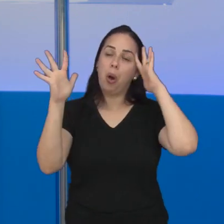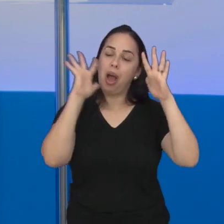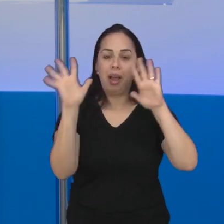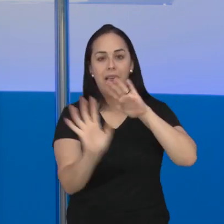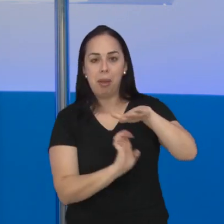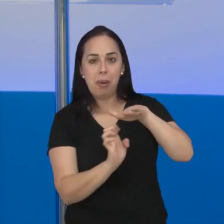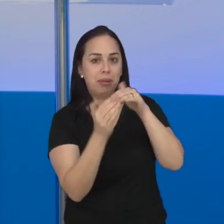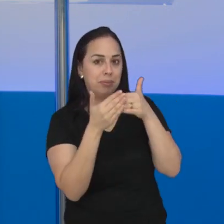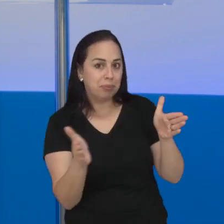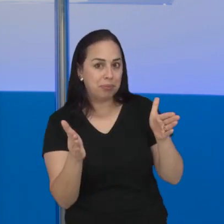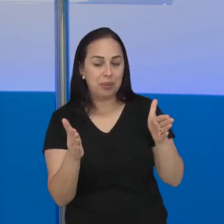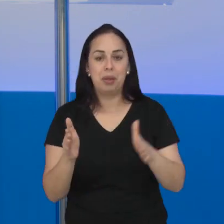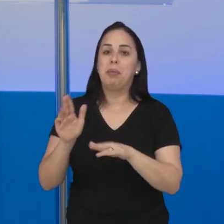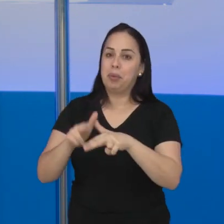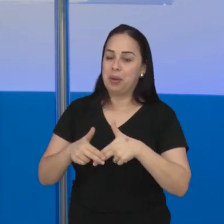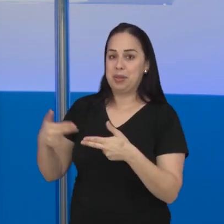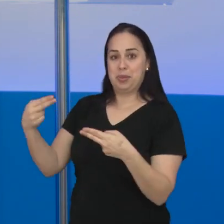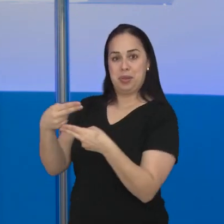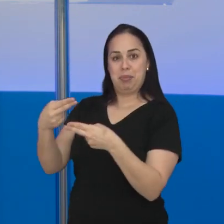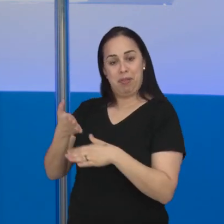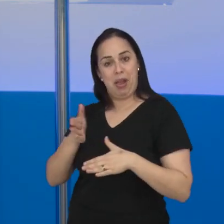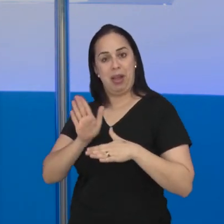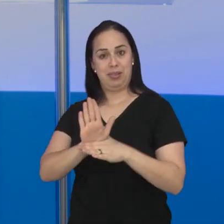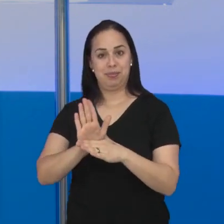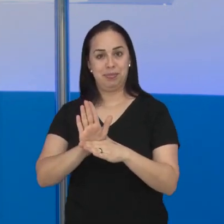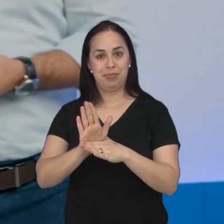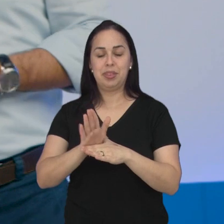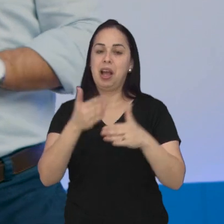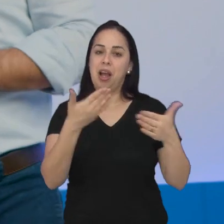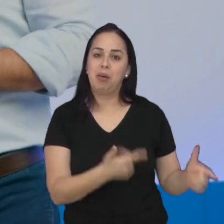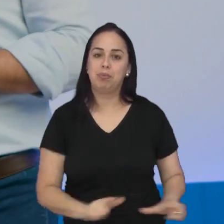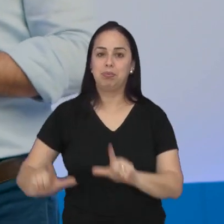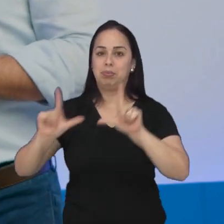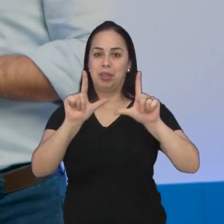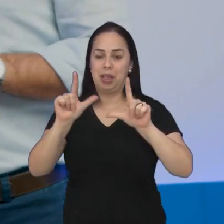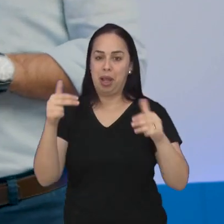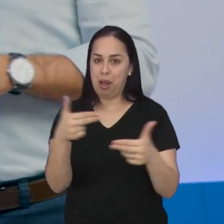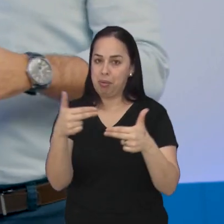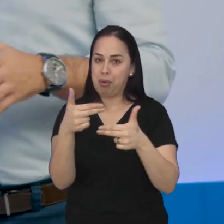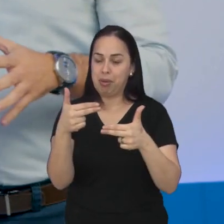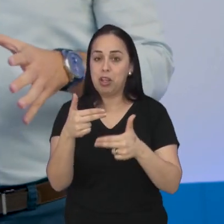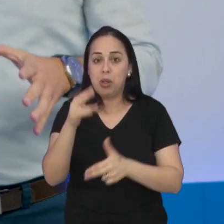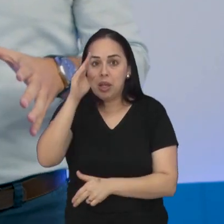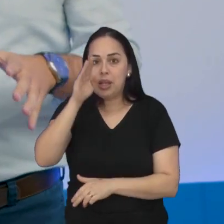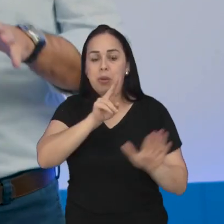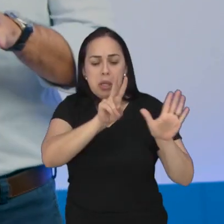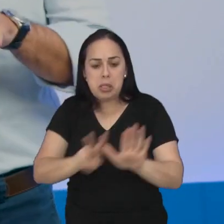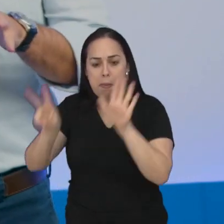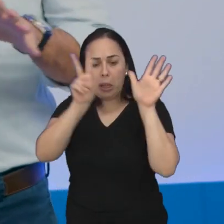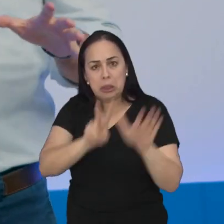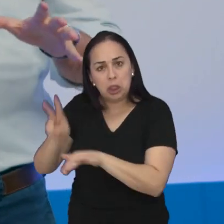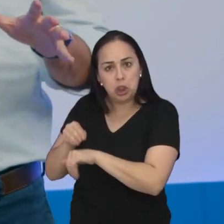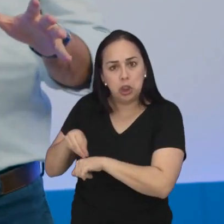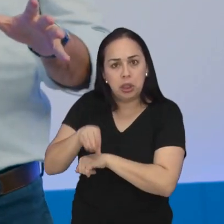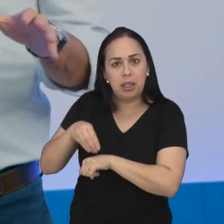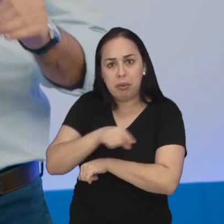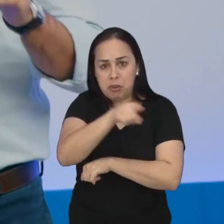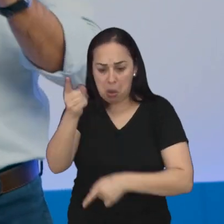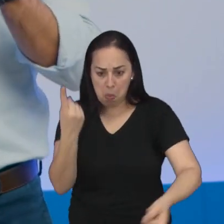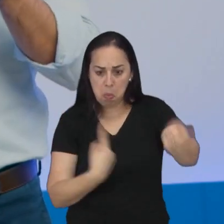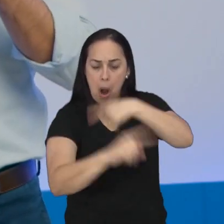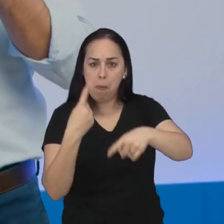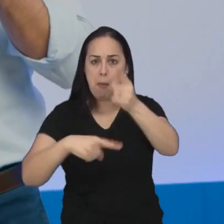empreender. Ou melhor, os analistas do Sebrae ajudam, viu? Eu estou falando do nosso quadro Empreende Sebrae. Toda semana preparamos